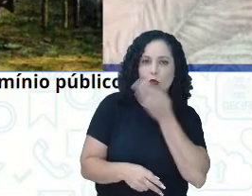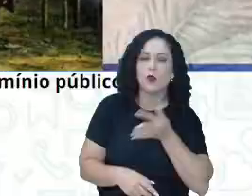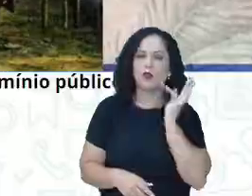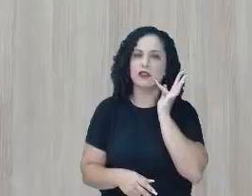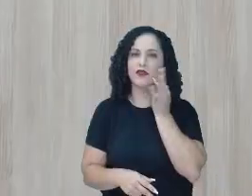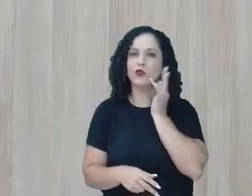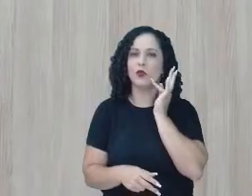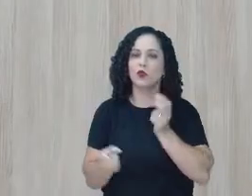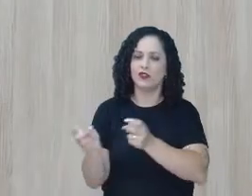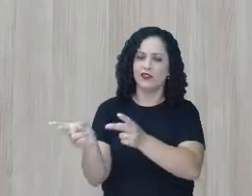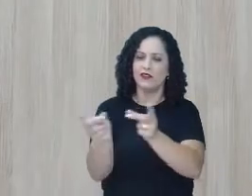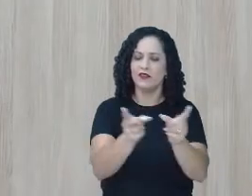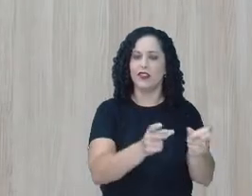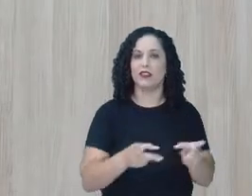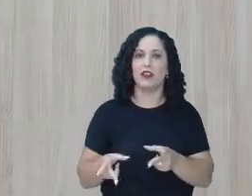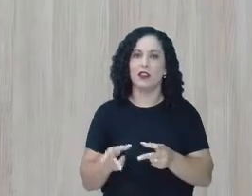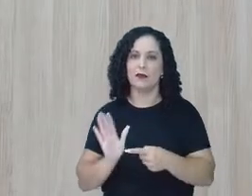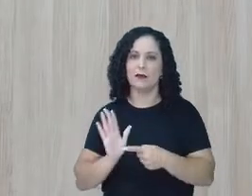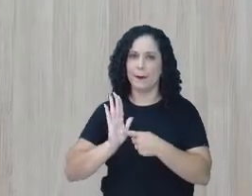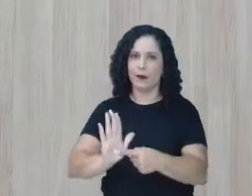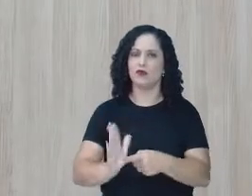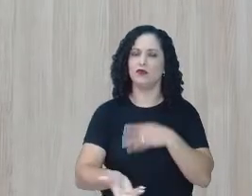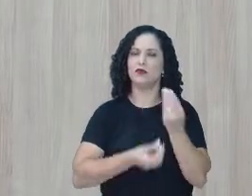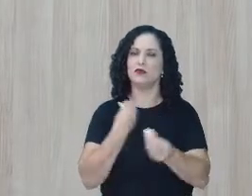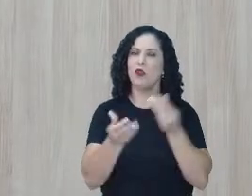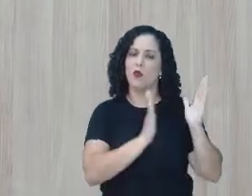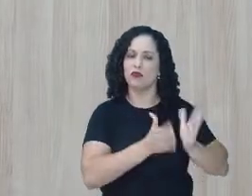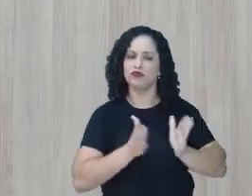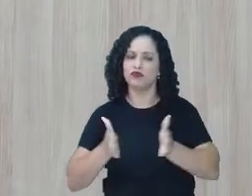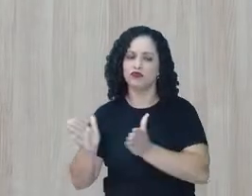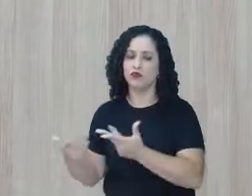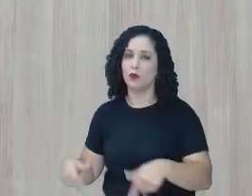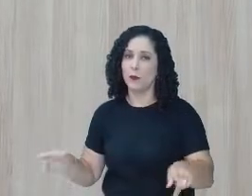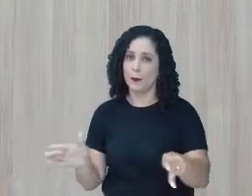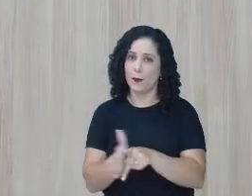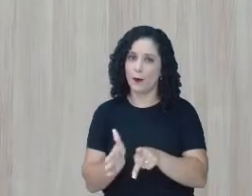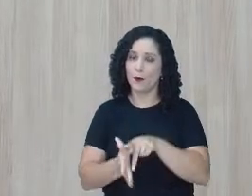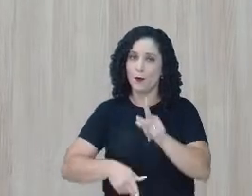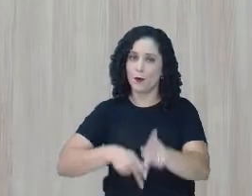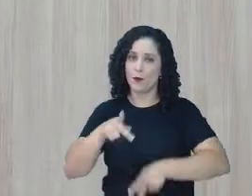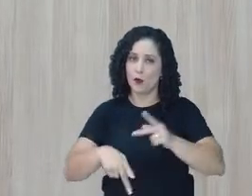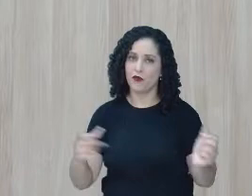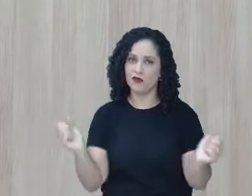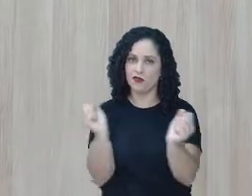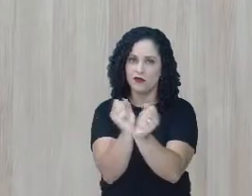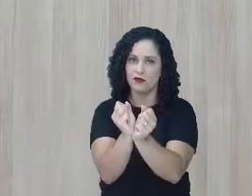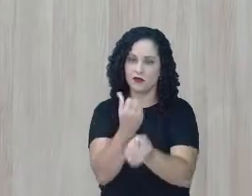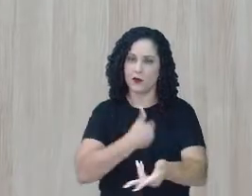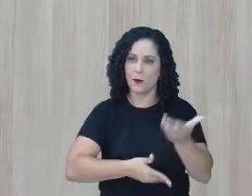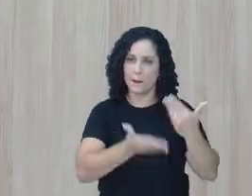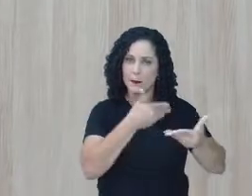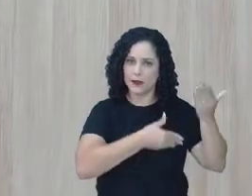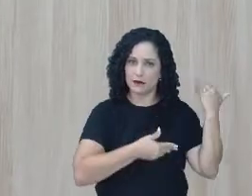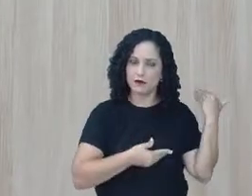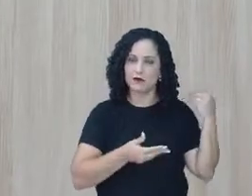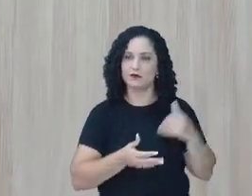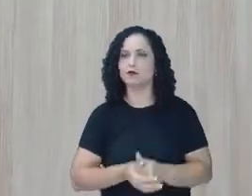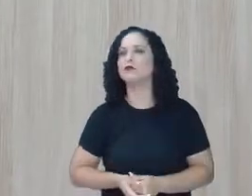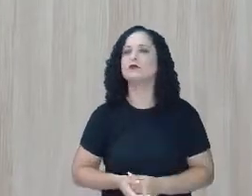da cidade e mostrando um pouco desse cotidiano da escravidão, né, no passado, né, já que essas imagens